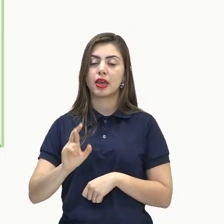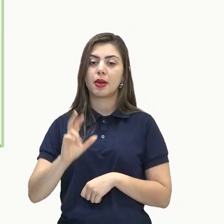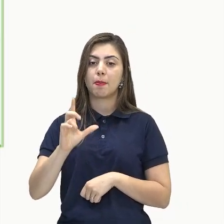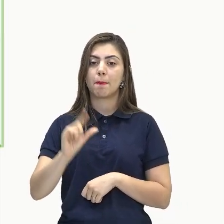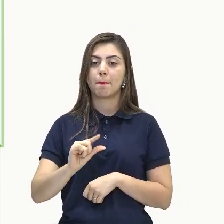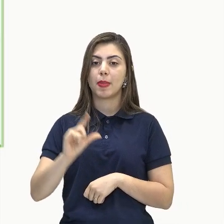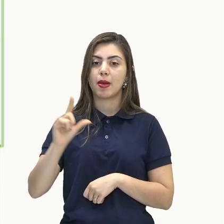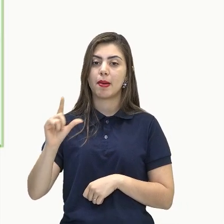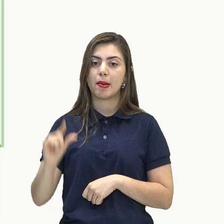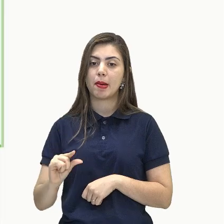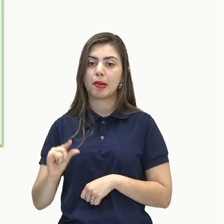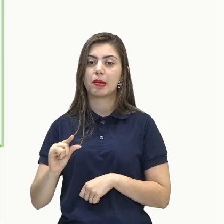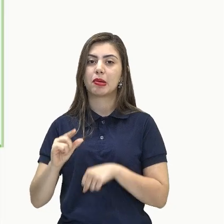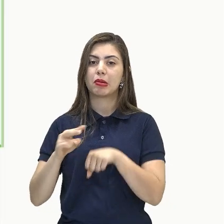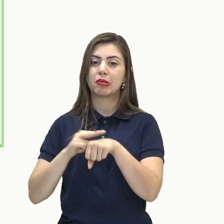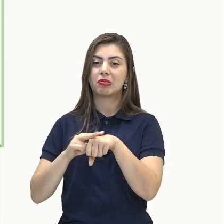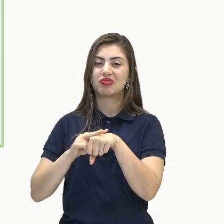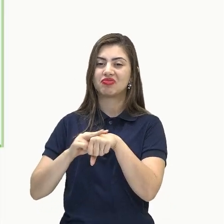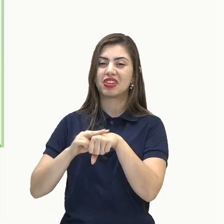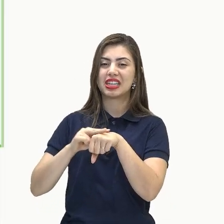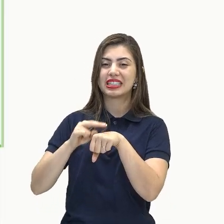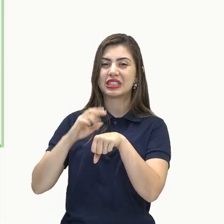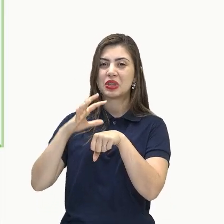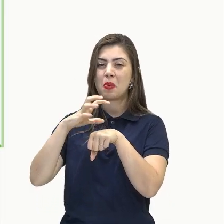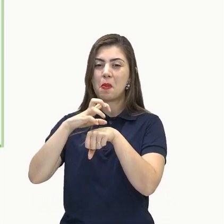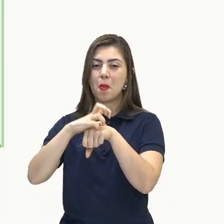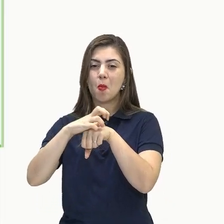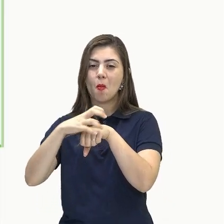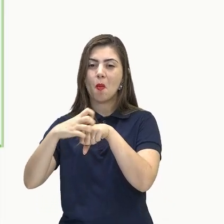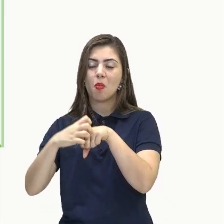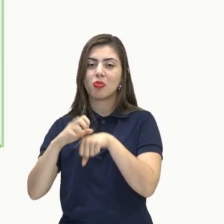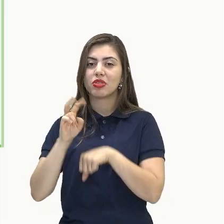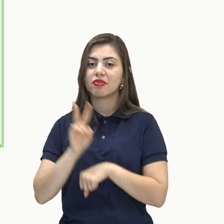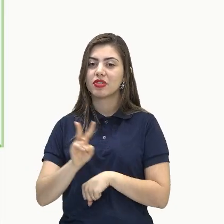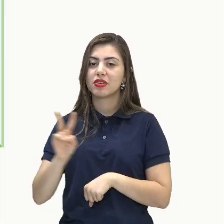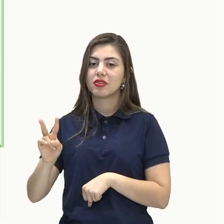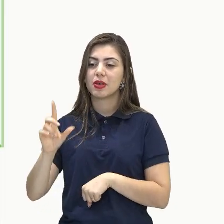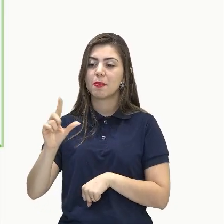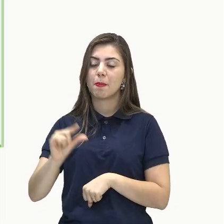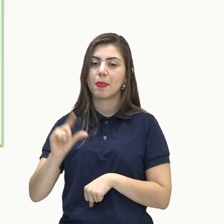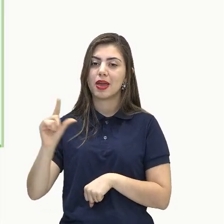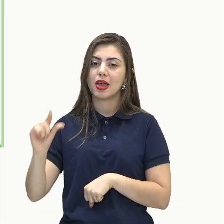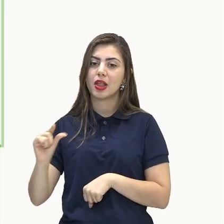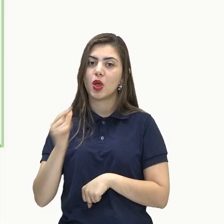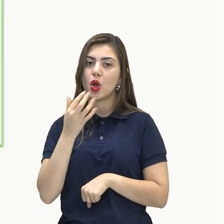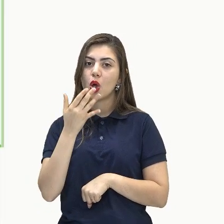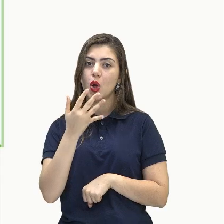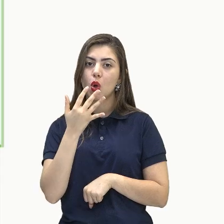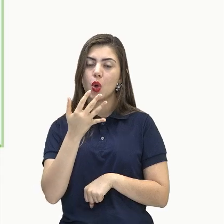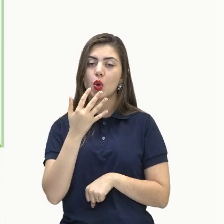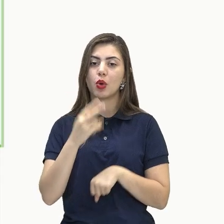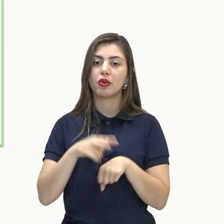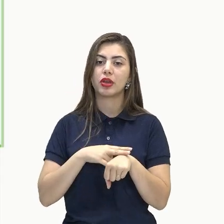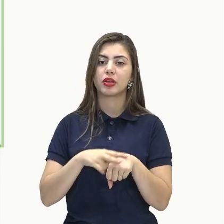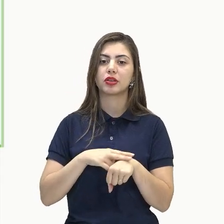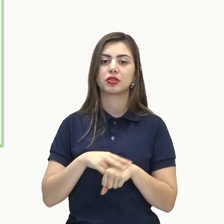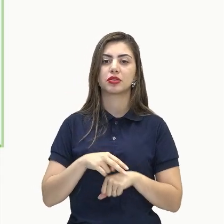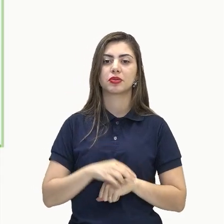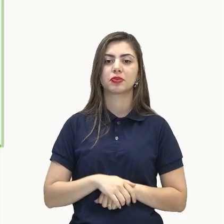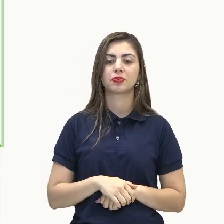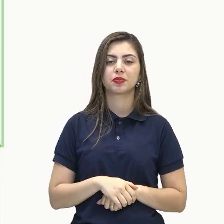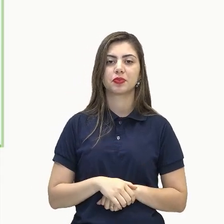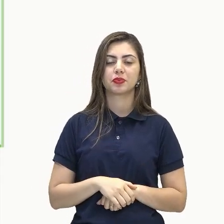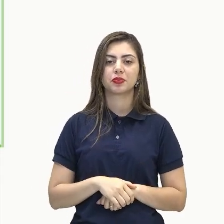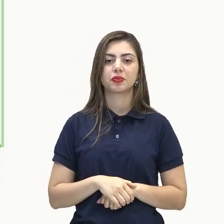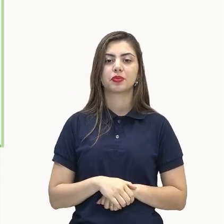manifestava a característica rugosa e Vzinho quando apresentava a coloração verde. Disso,